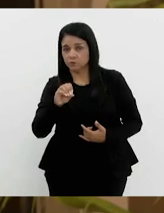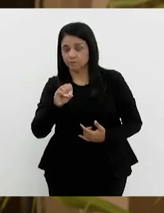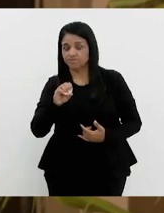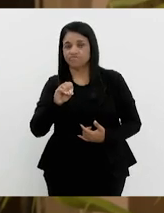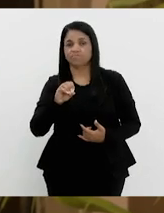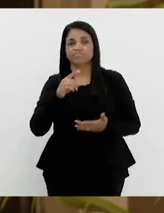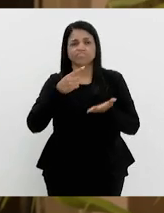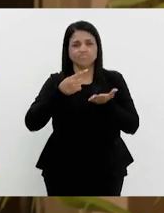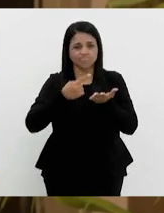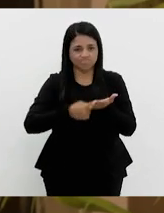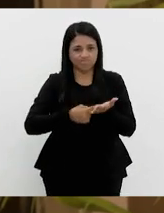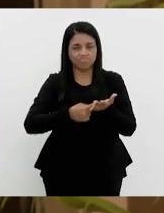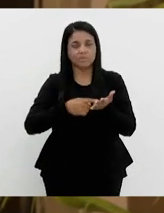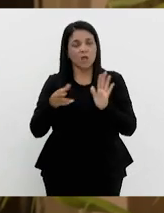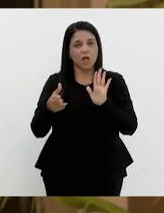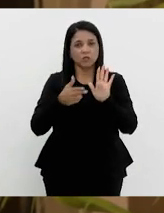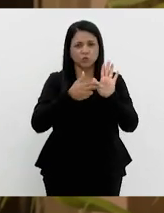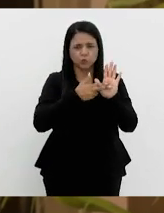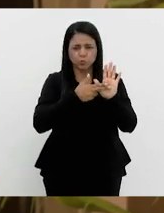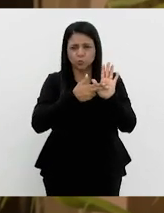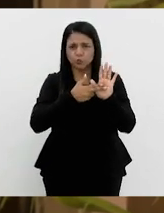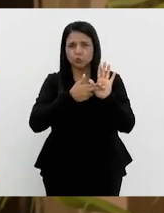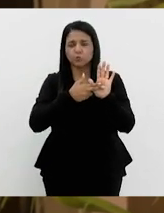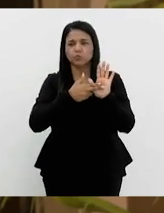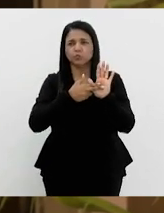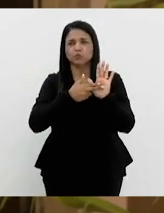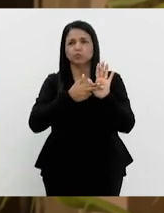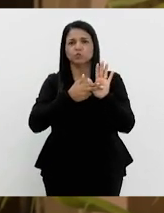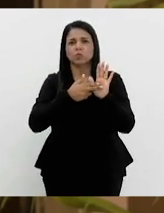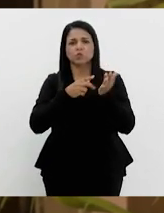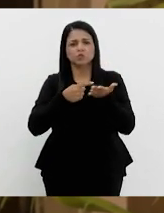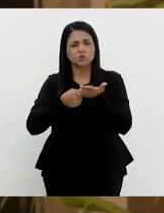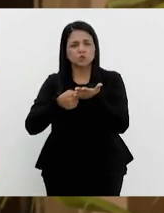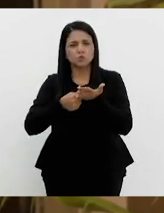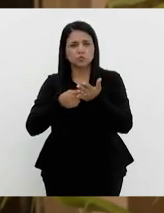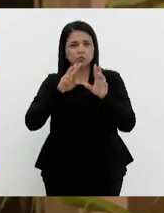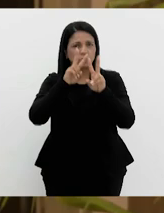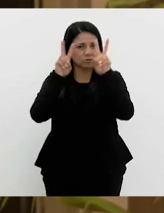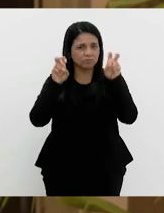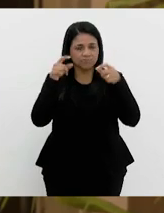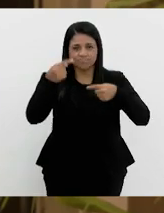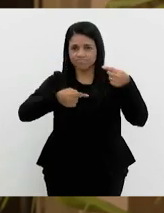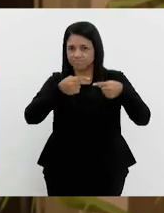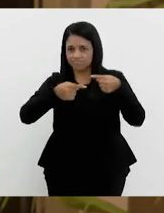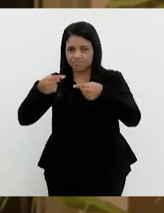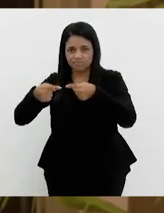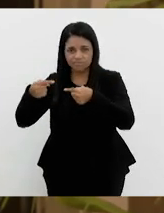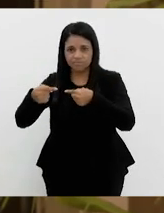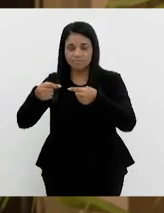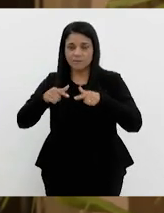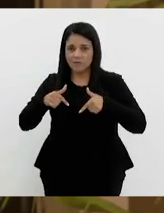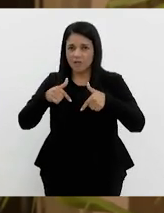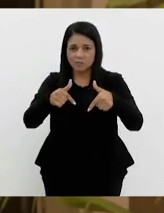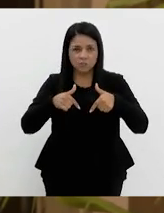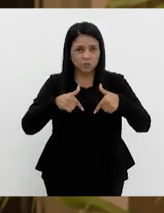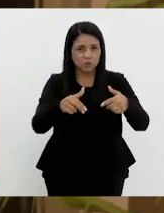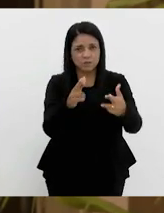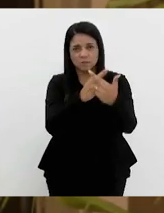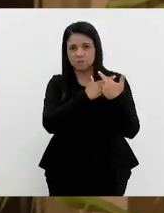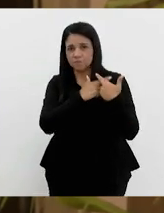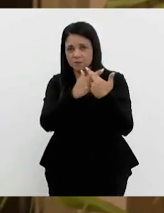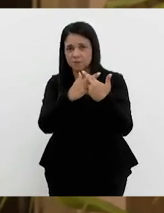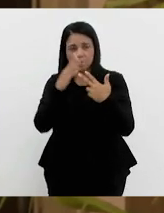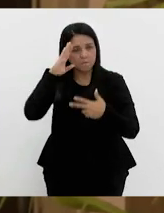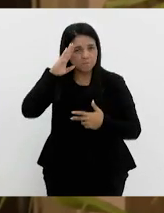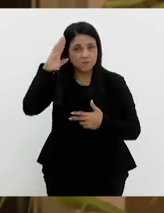é um comprometimento com com a discussão de ações e responsabilidades fundamentais que diz respeito ao